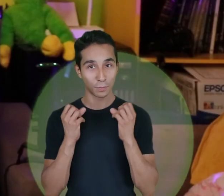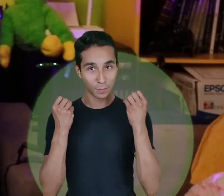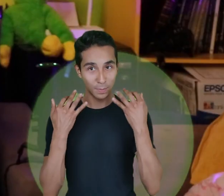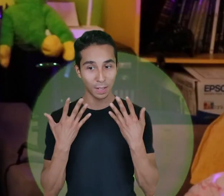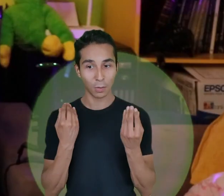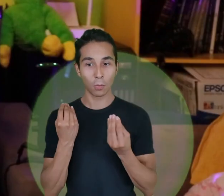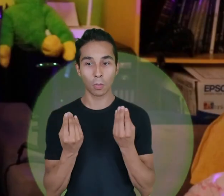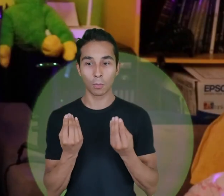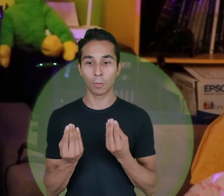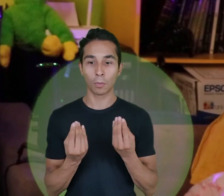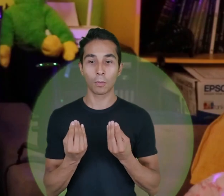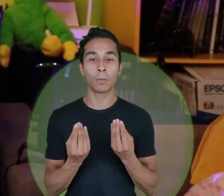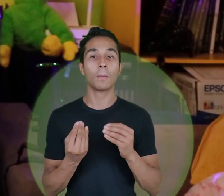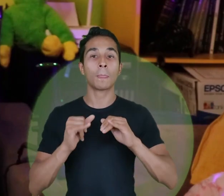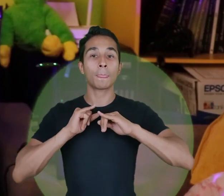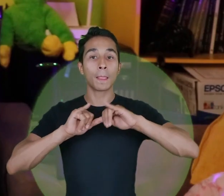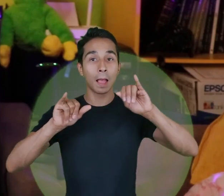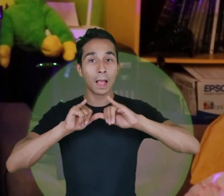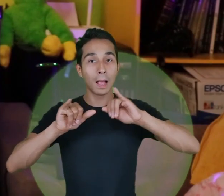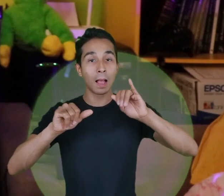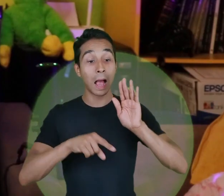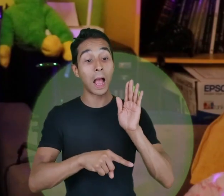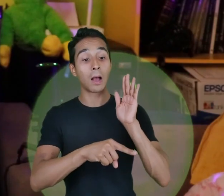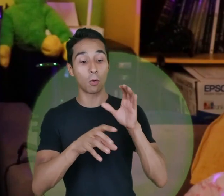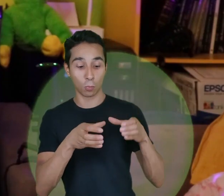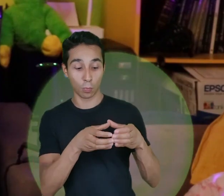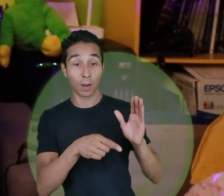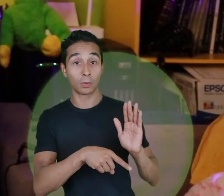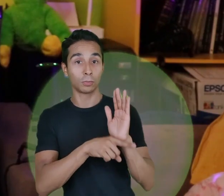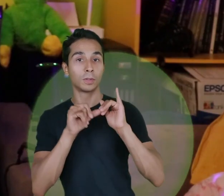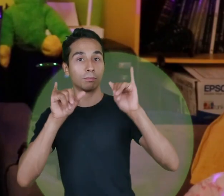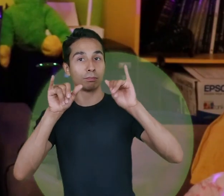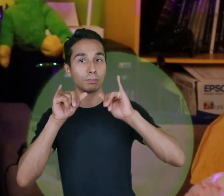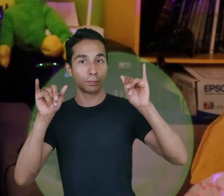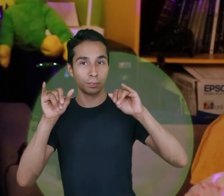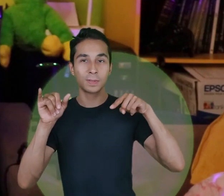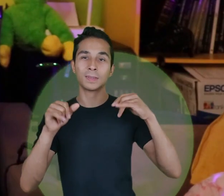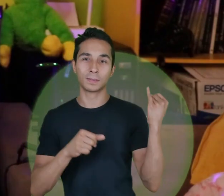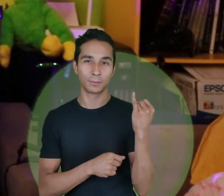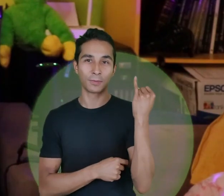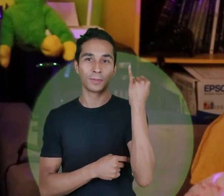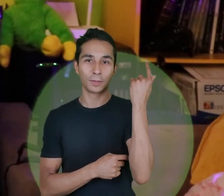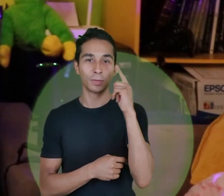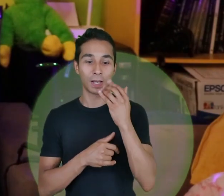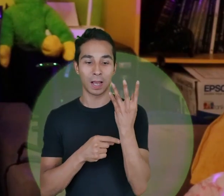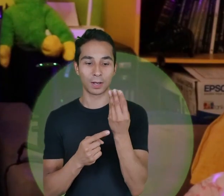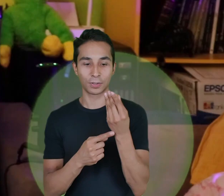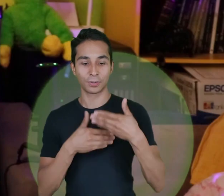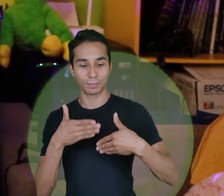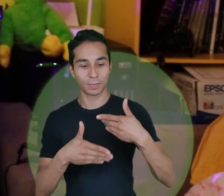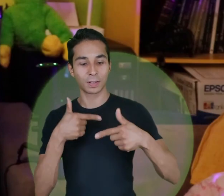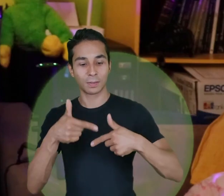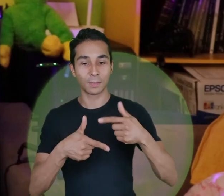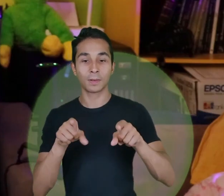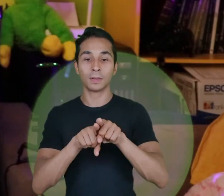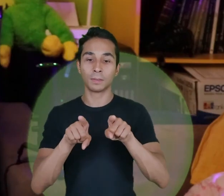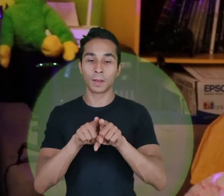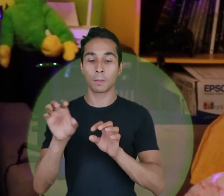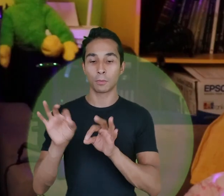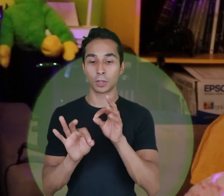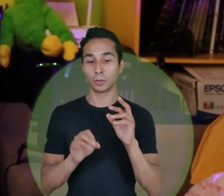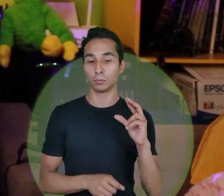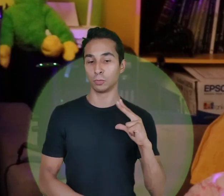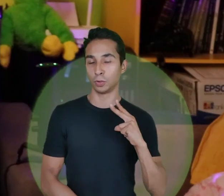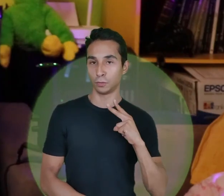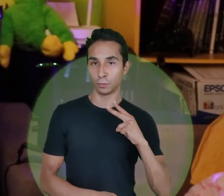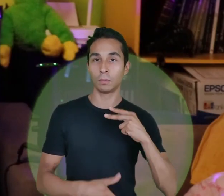aqui sobre a assessoria de imprensa, que é uma parte importante para você pensar a sua trajetória artística e também os seus projetos individuais